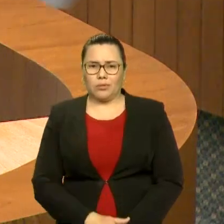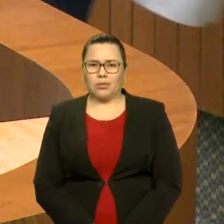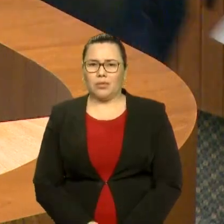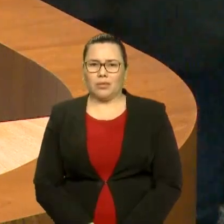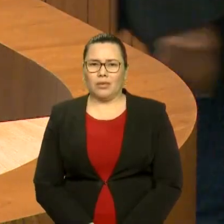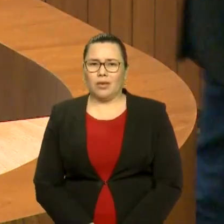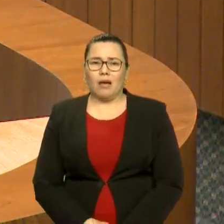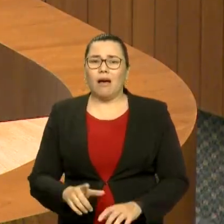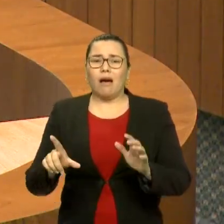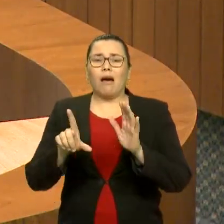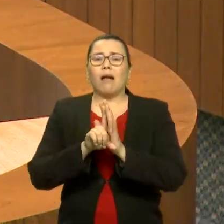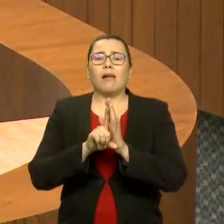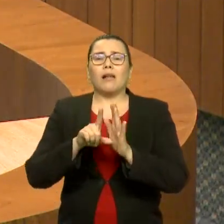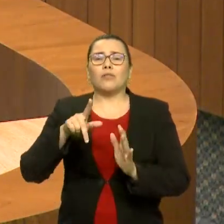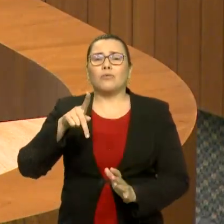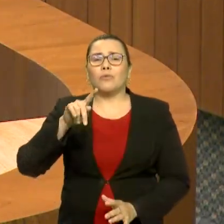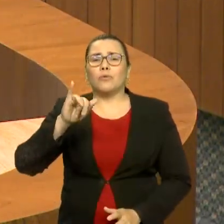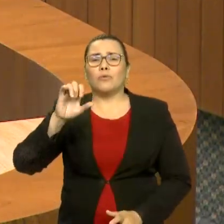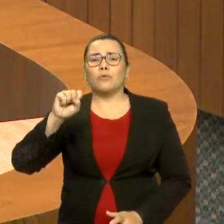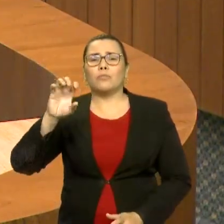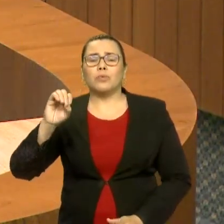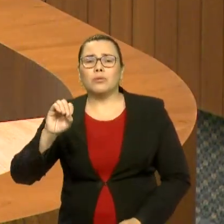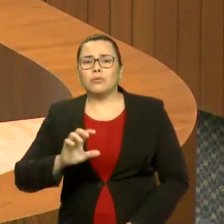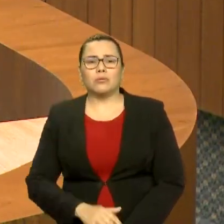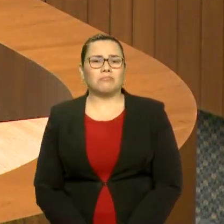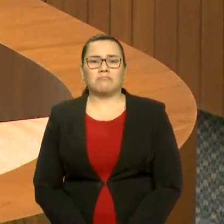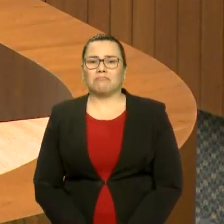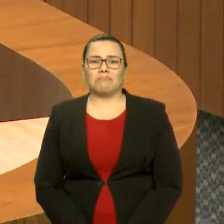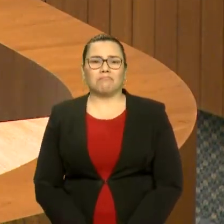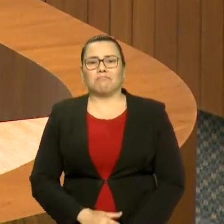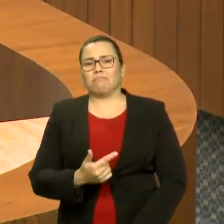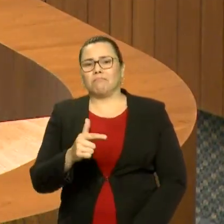os professores passaram a reivindicar, passaram a solicitar,